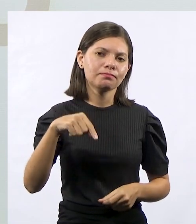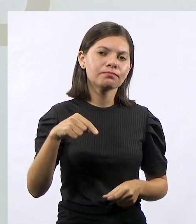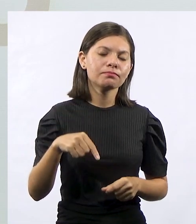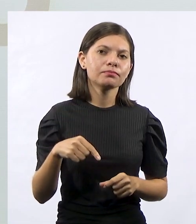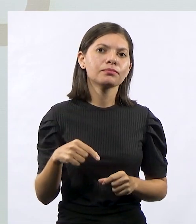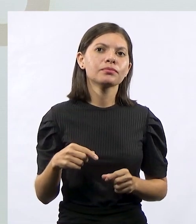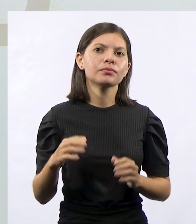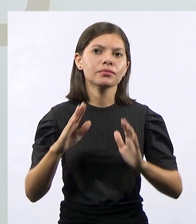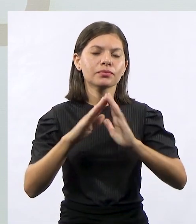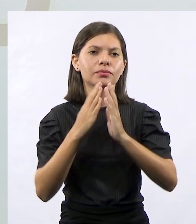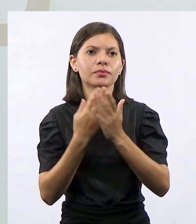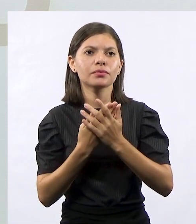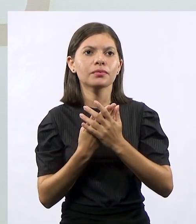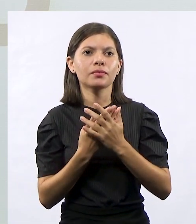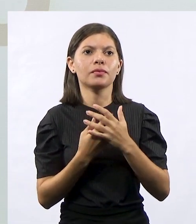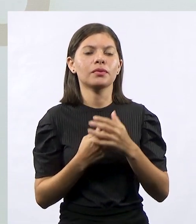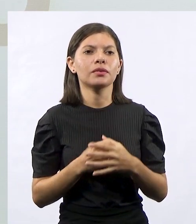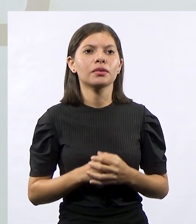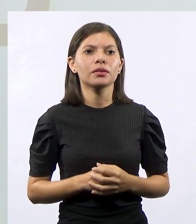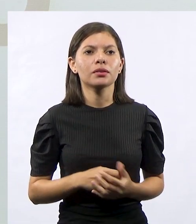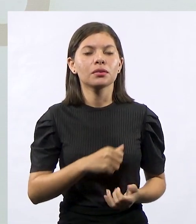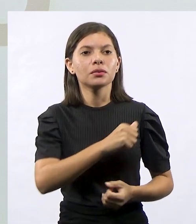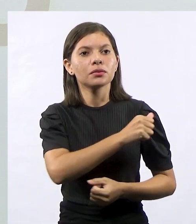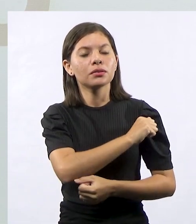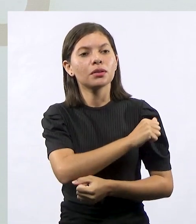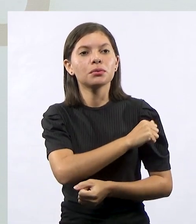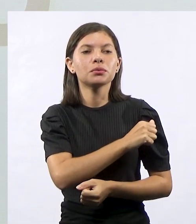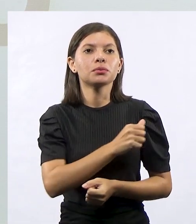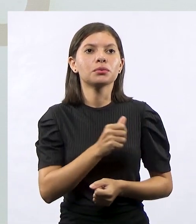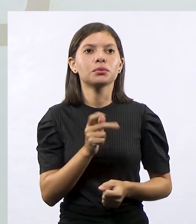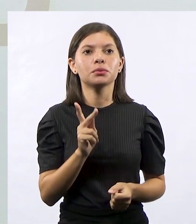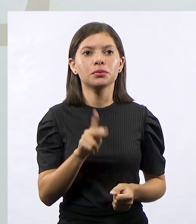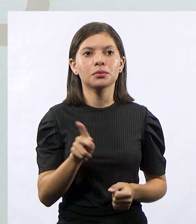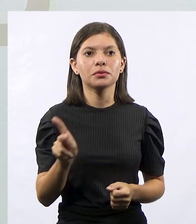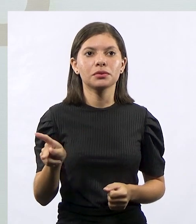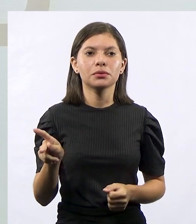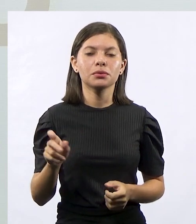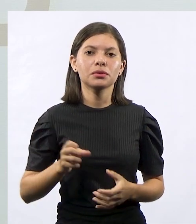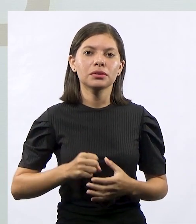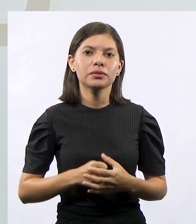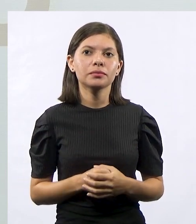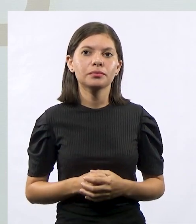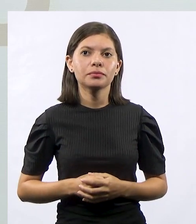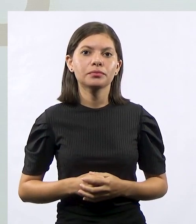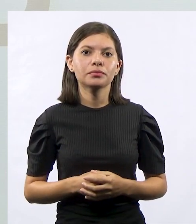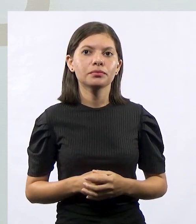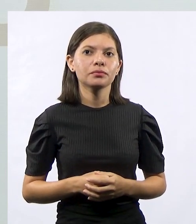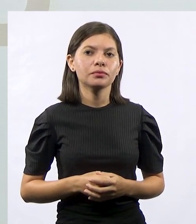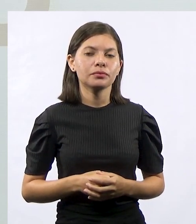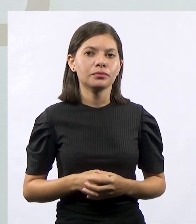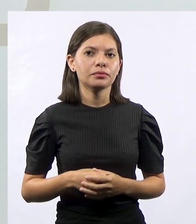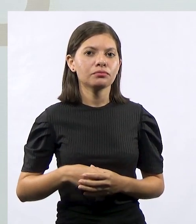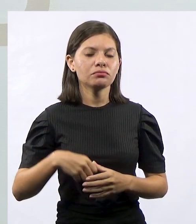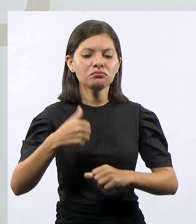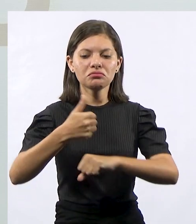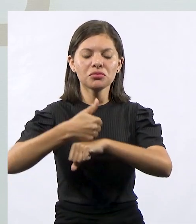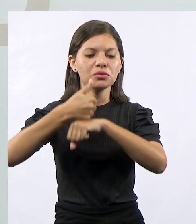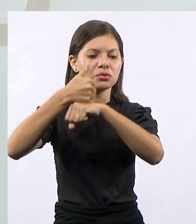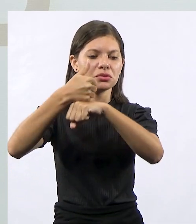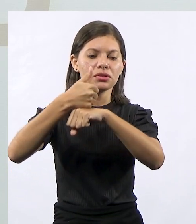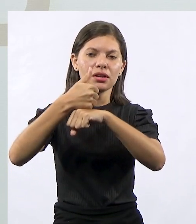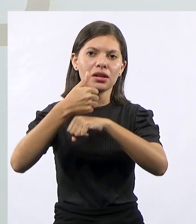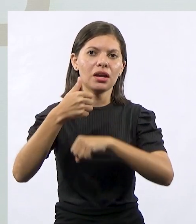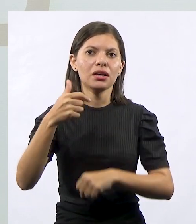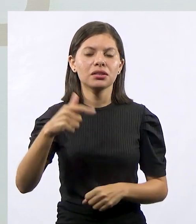representações que tem na escola. Então, a representação dos alunos, a representação dos professores, a representação dos servidores,